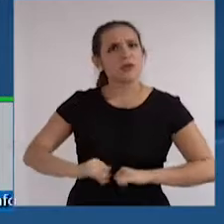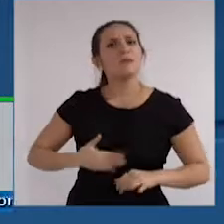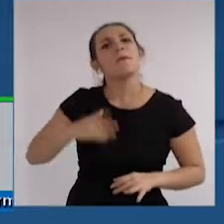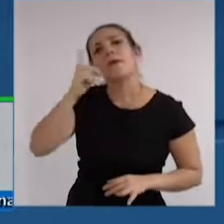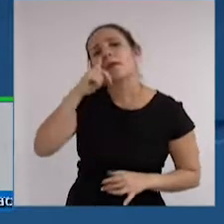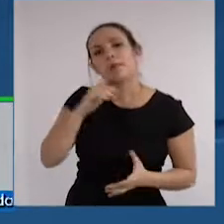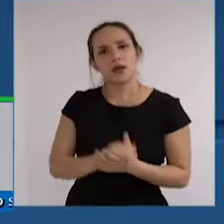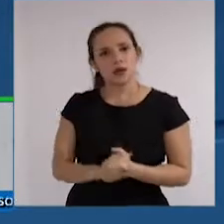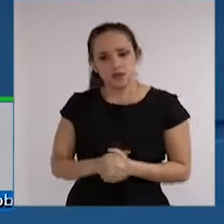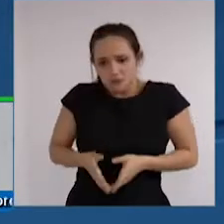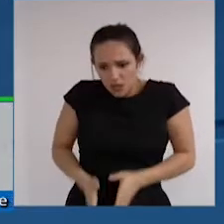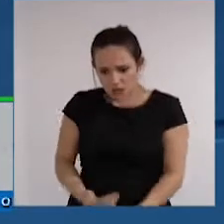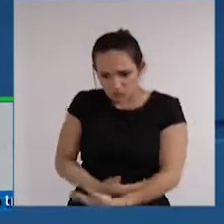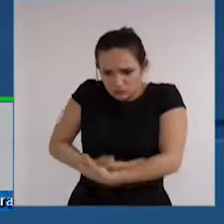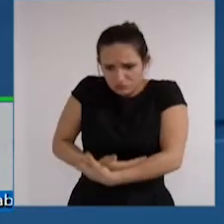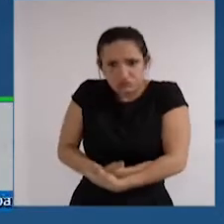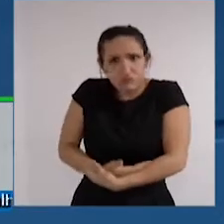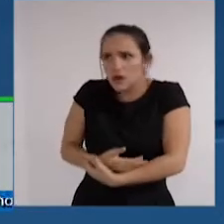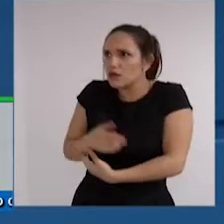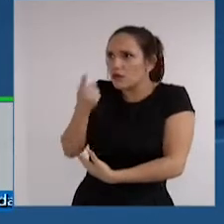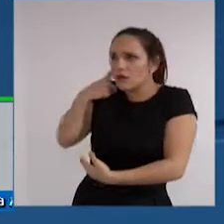tinha um filho recém-nascido no colo,